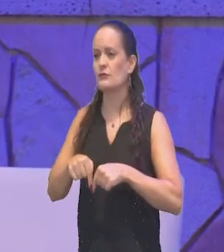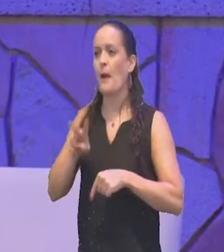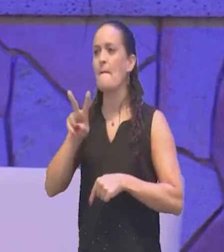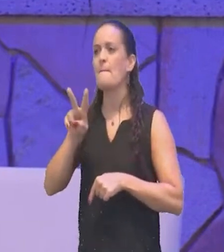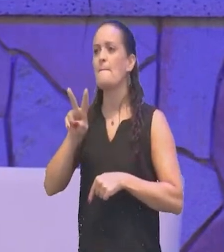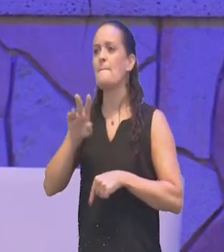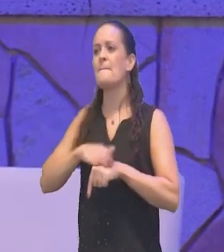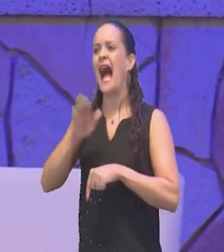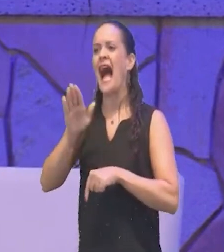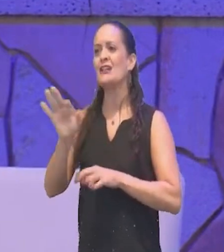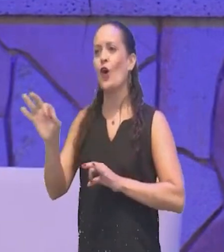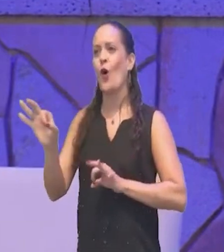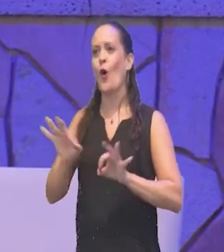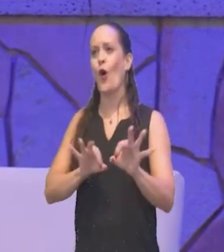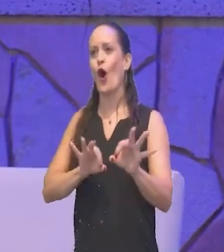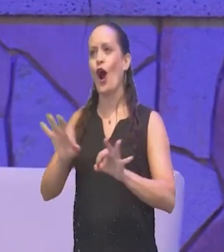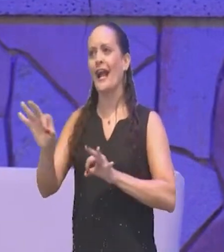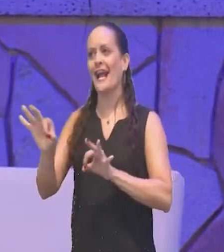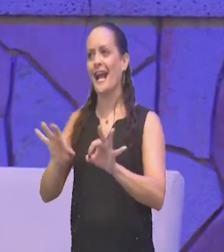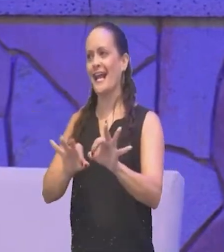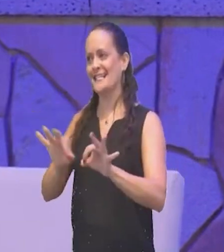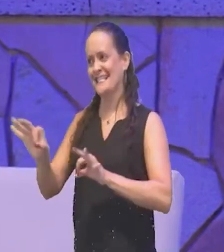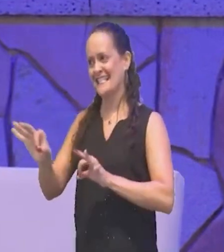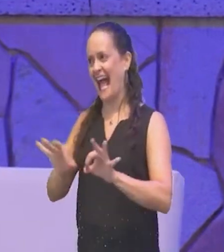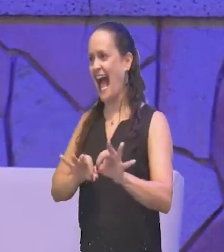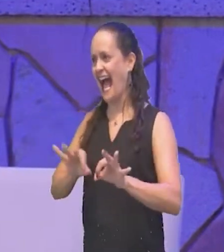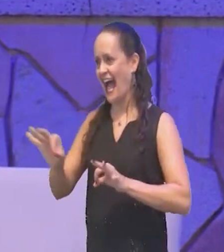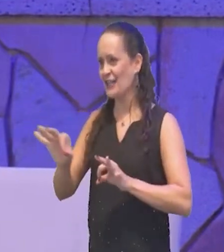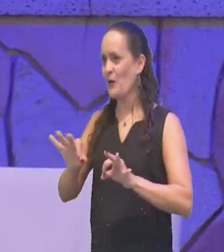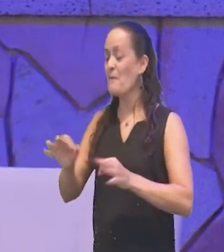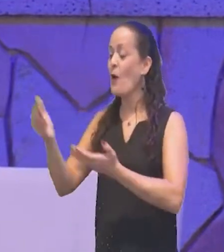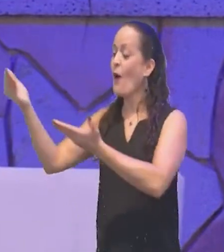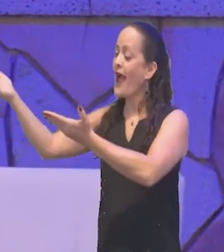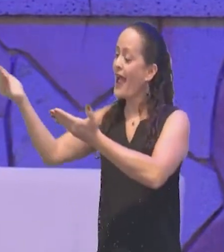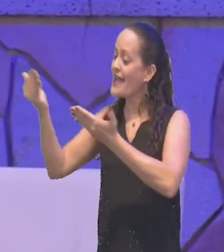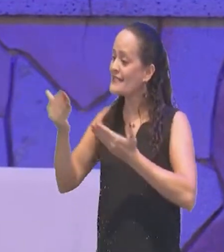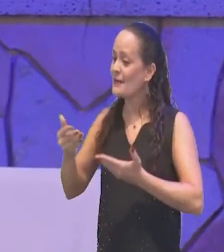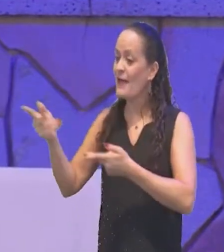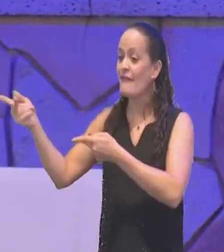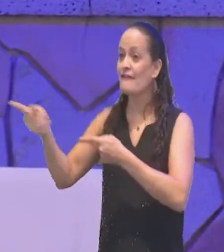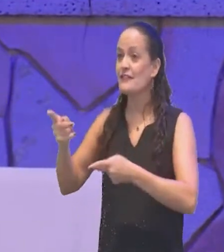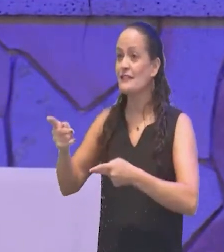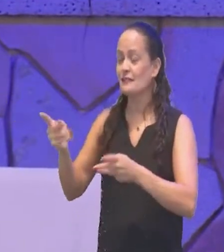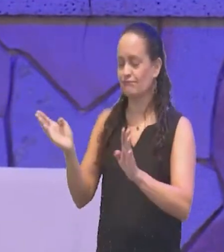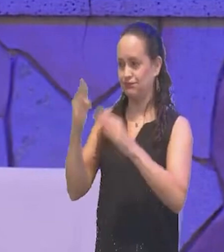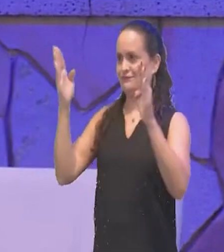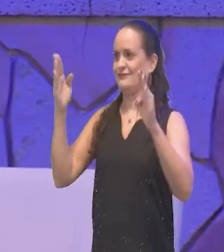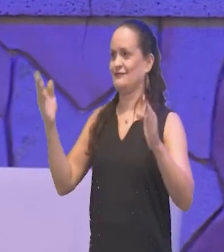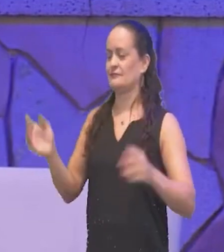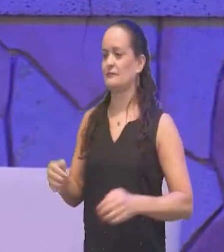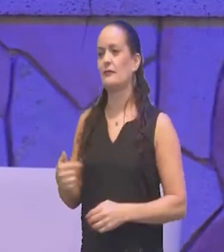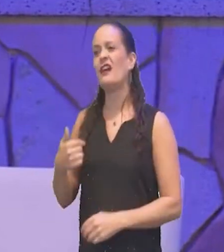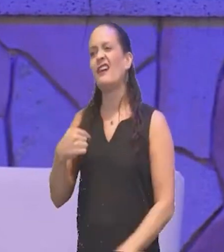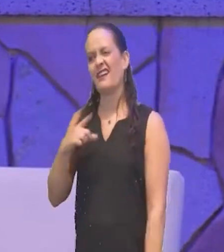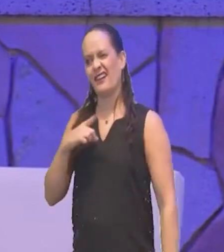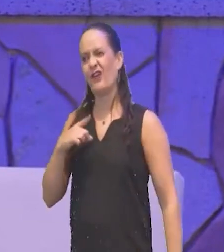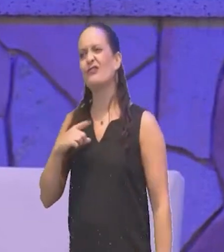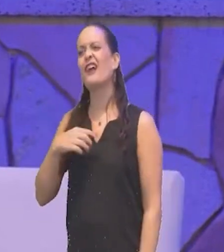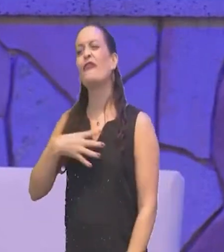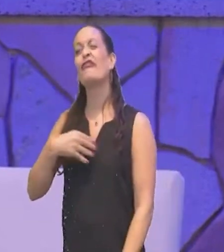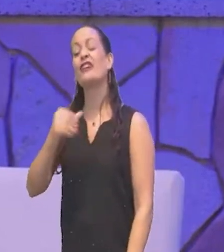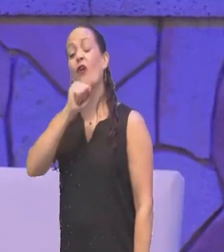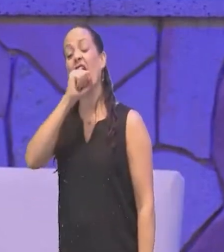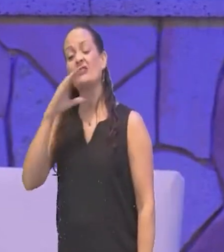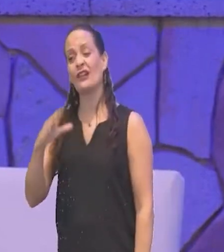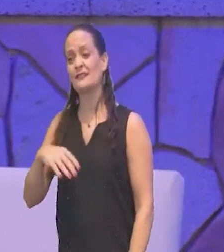organizado, para que a minha casa fique pronta para receber uma visita de surpresa. Eu tenho um filho adolescente, eu sei muito bem o que eu